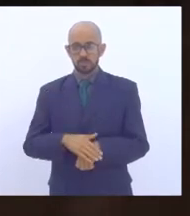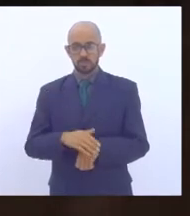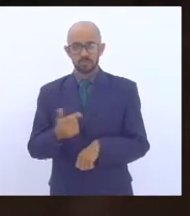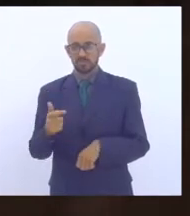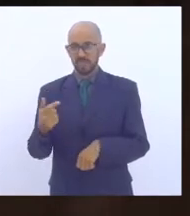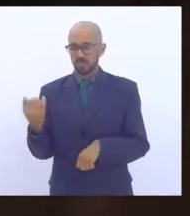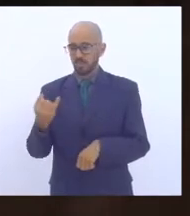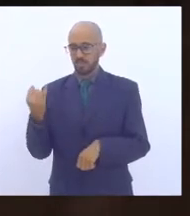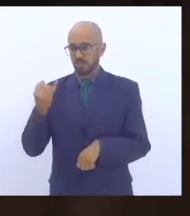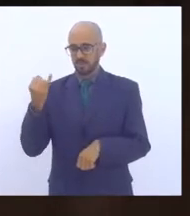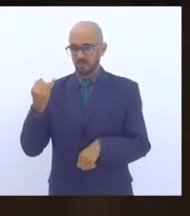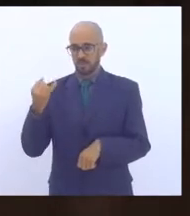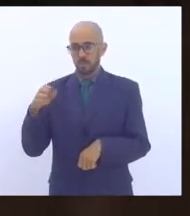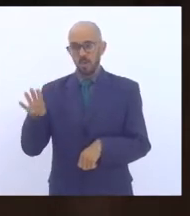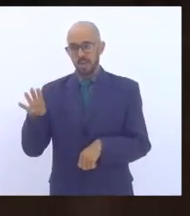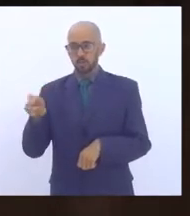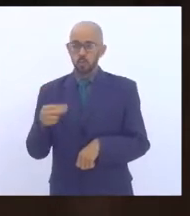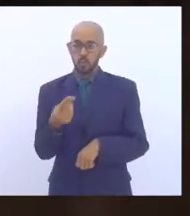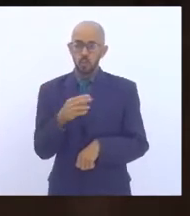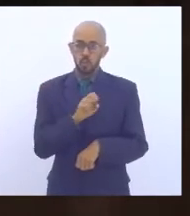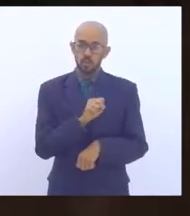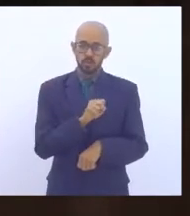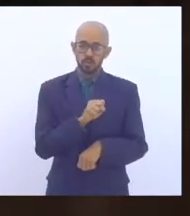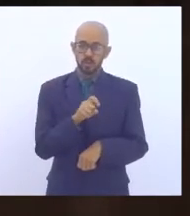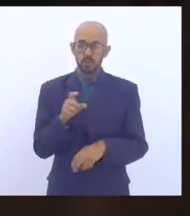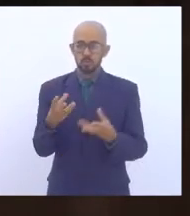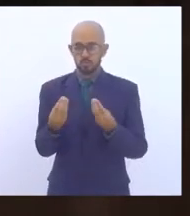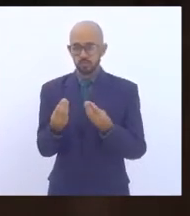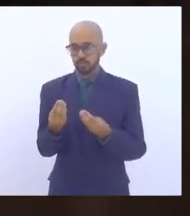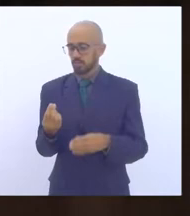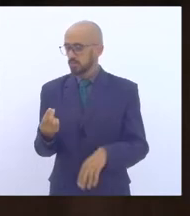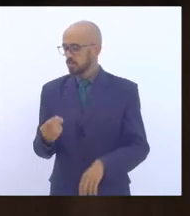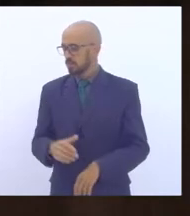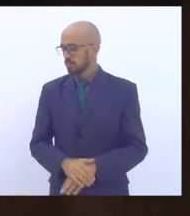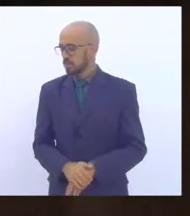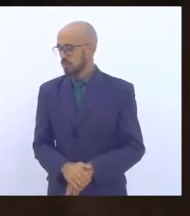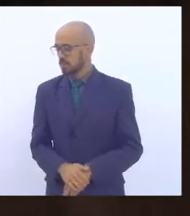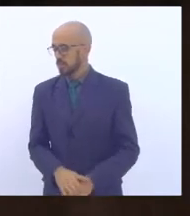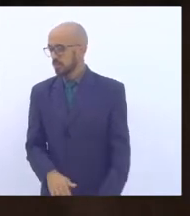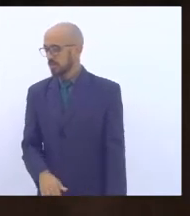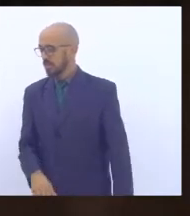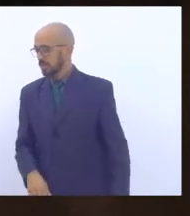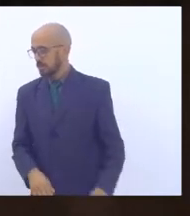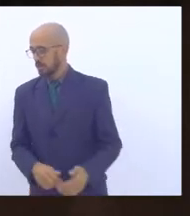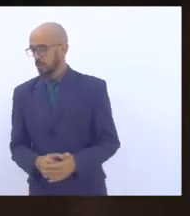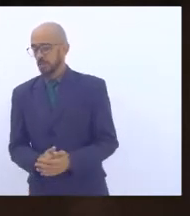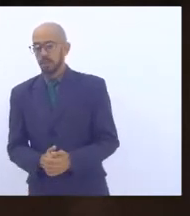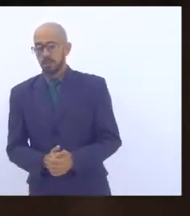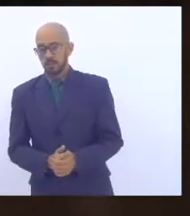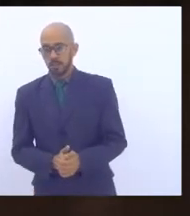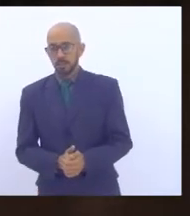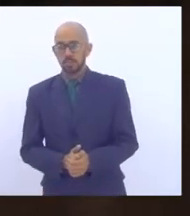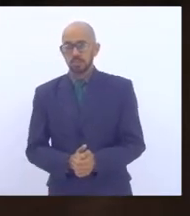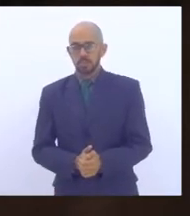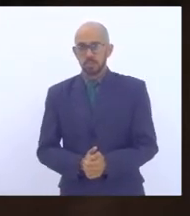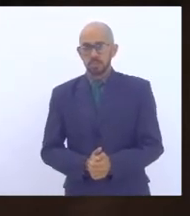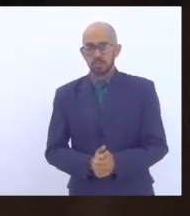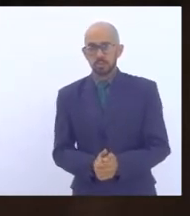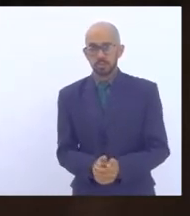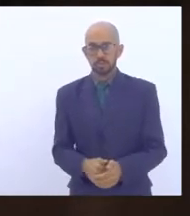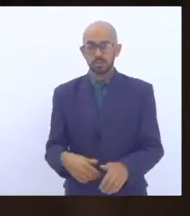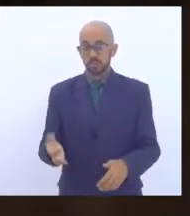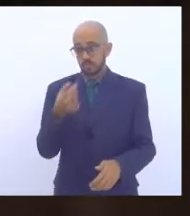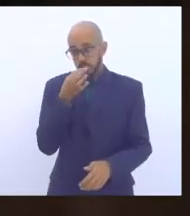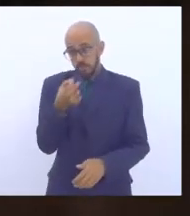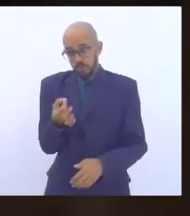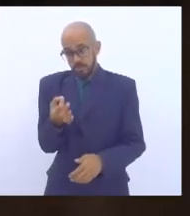porta 4B 8 Bi é muito dinheiro Ah mas eu queria dar uma sugestão para você né